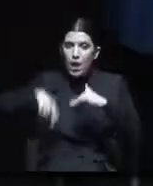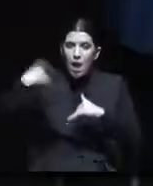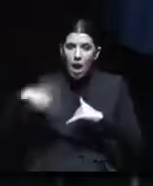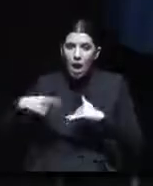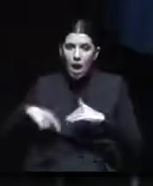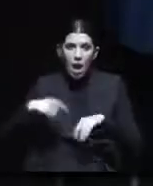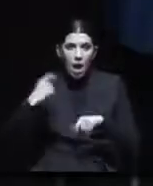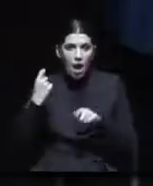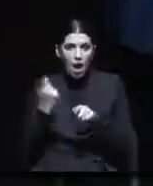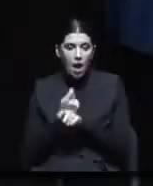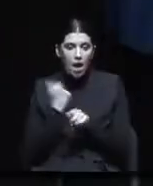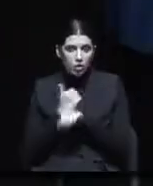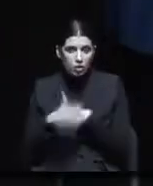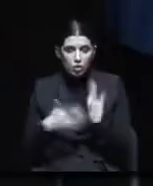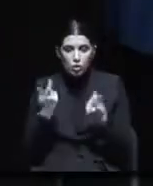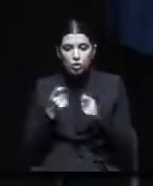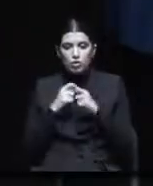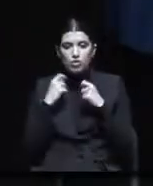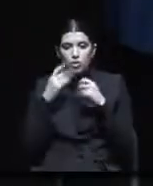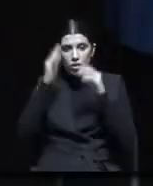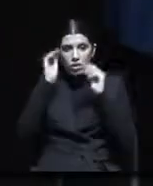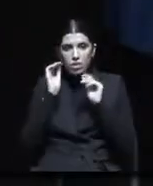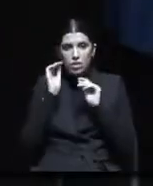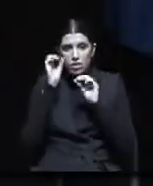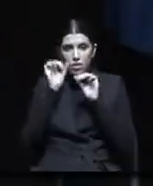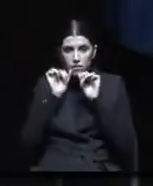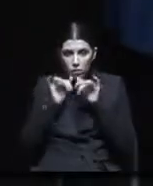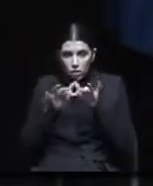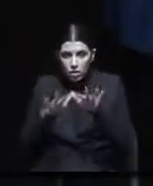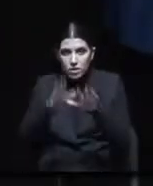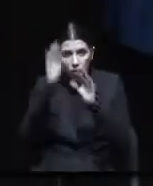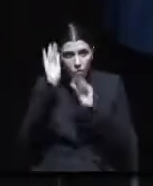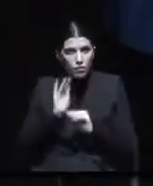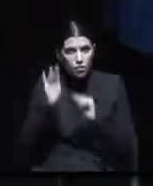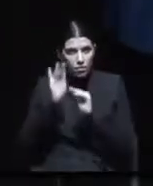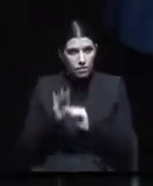algumas ações de divulgação, educação e formação